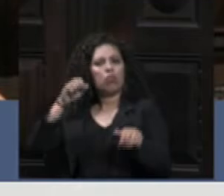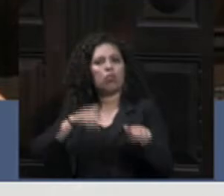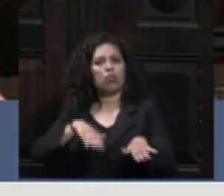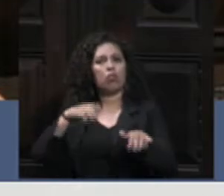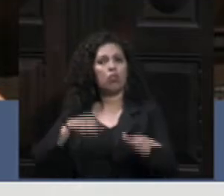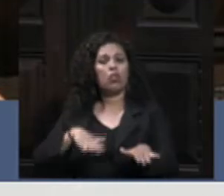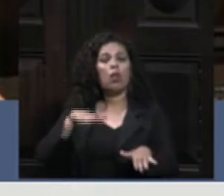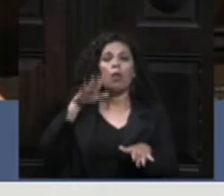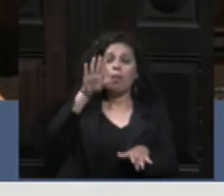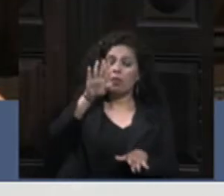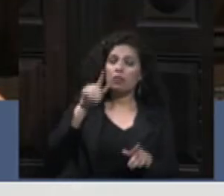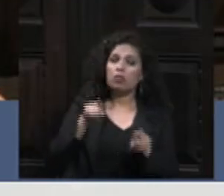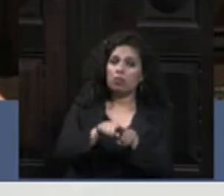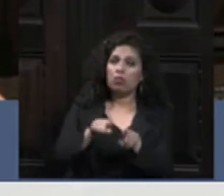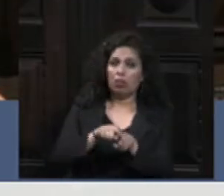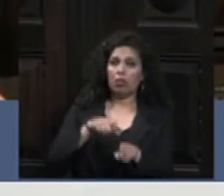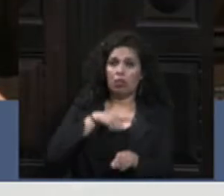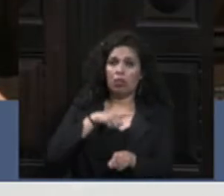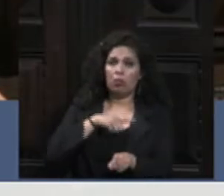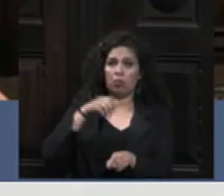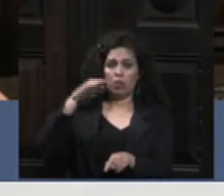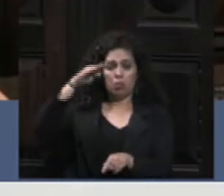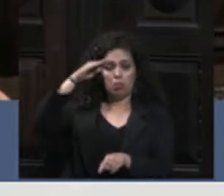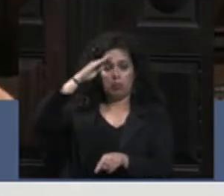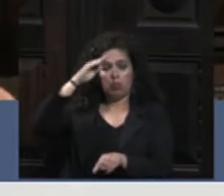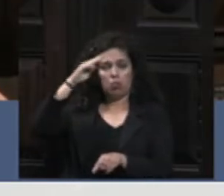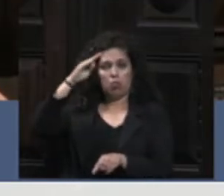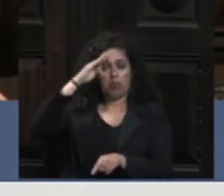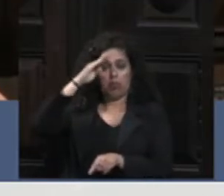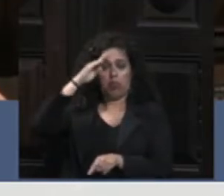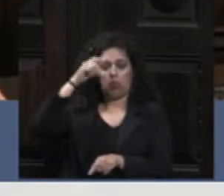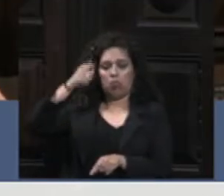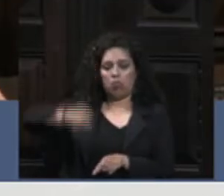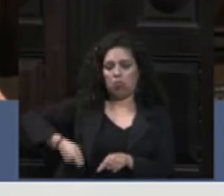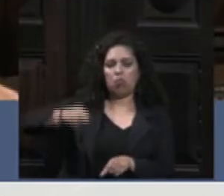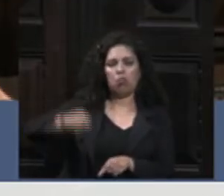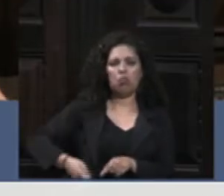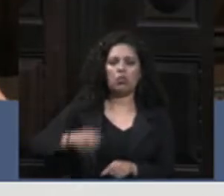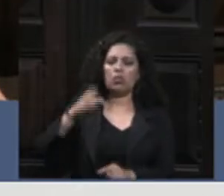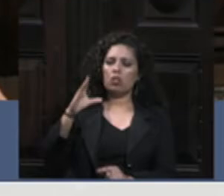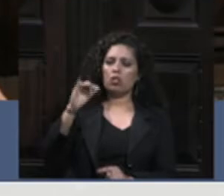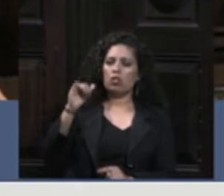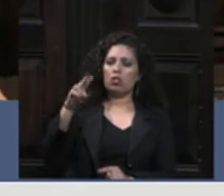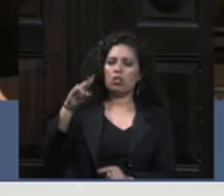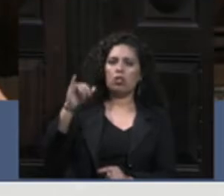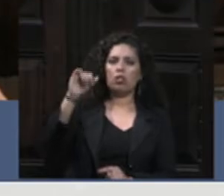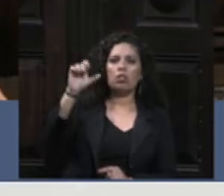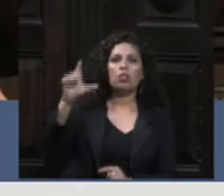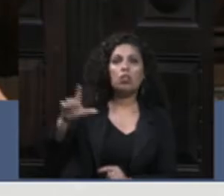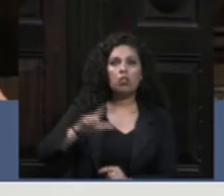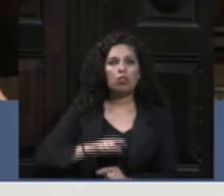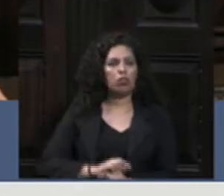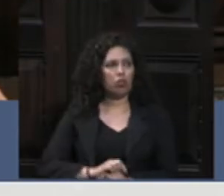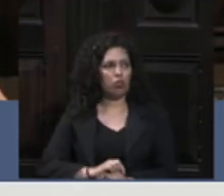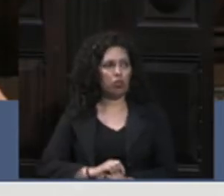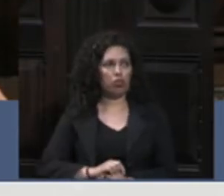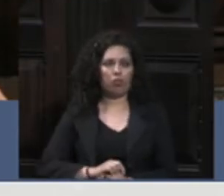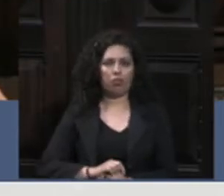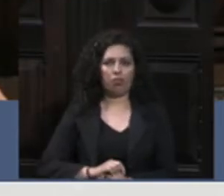ditadura civil. E existem ditaduras civis onde o voto é